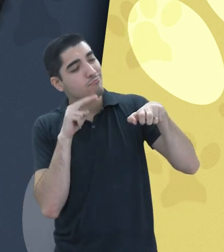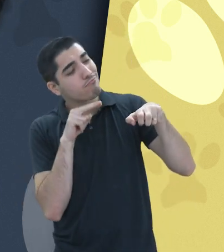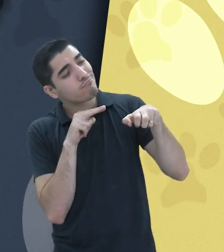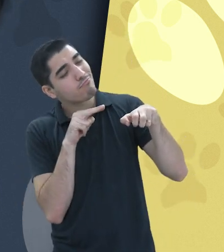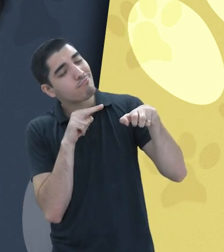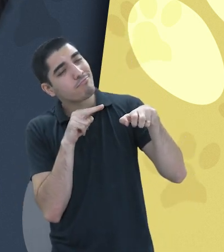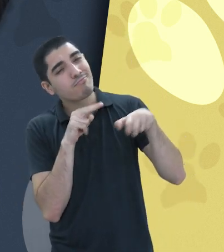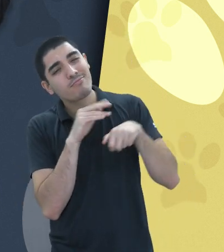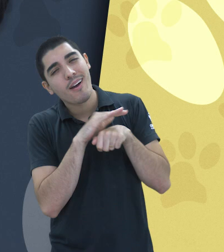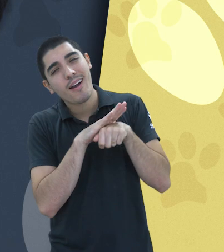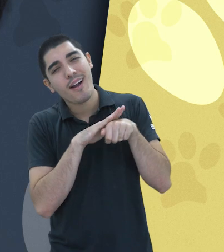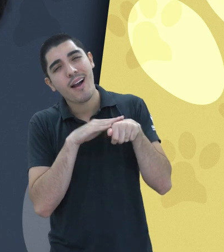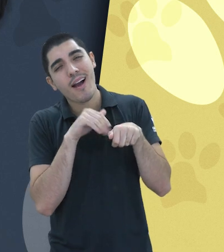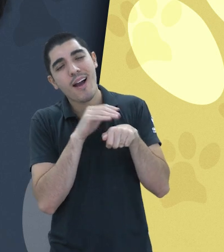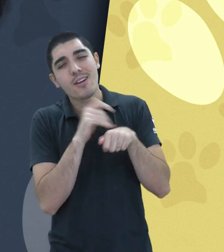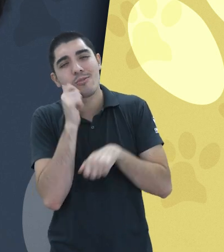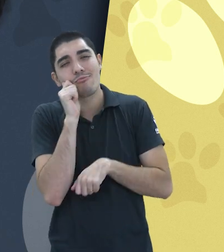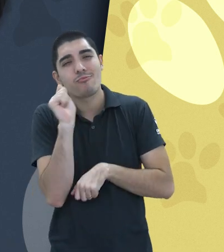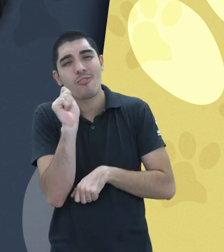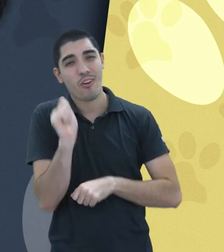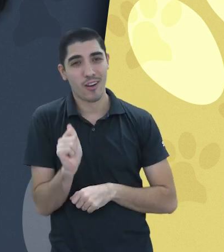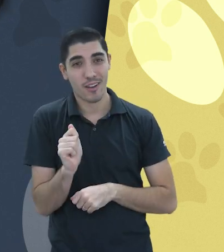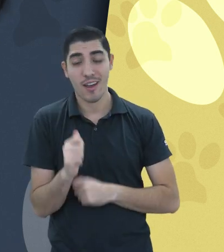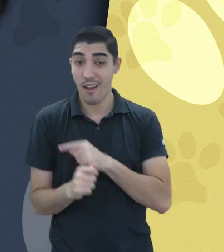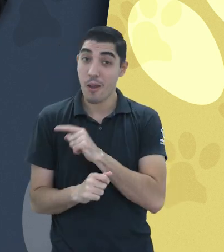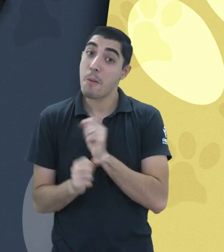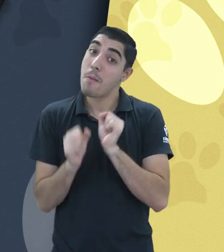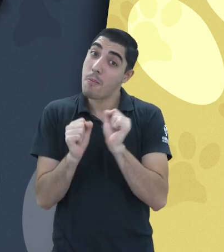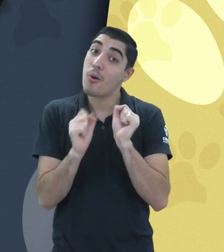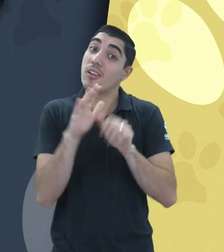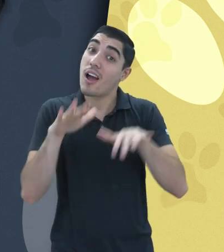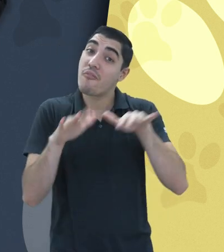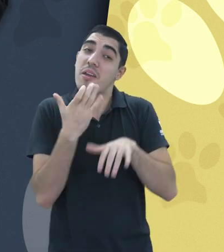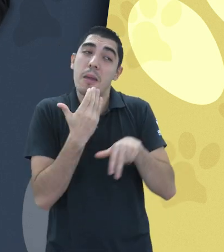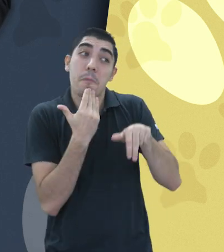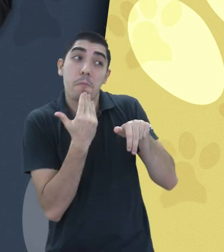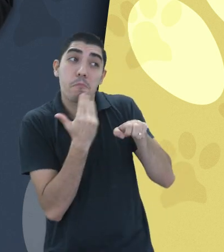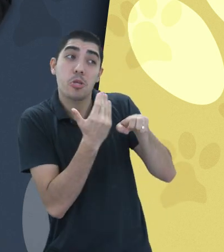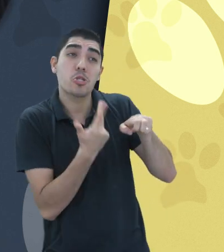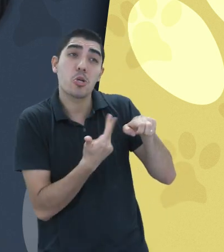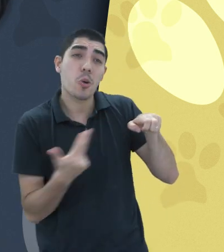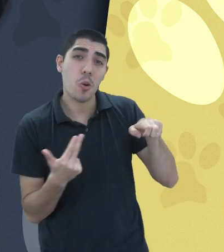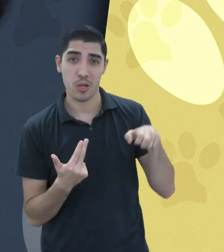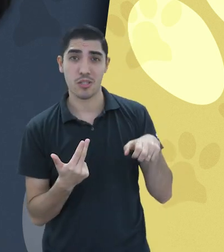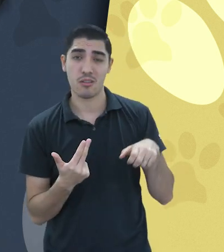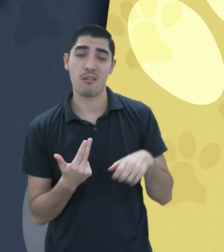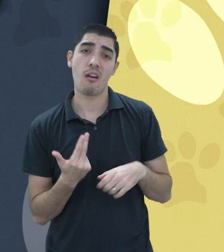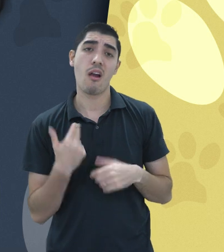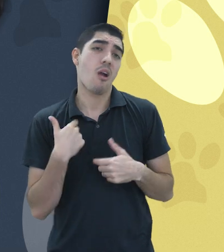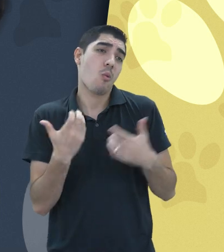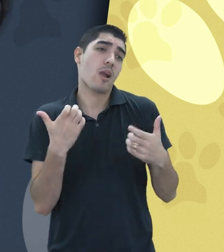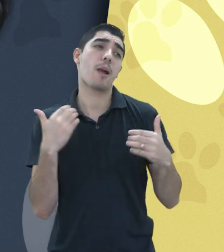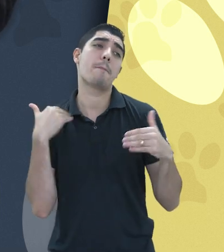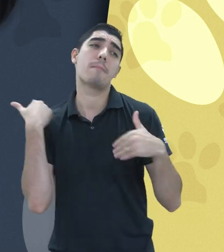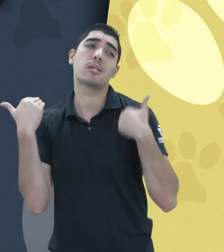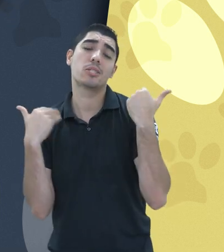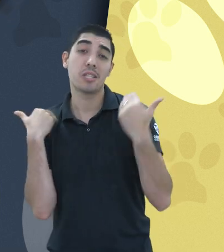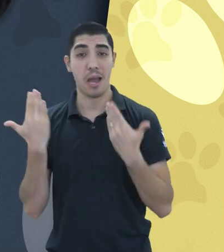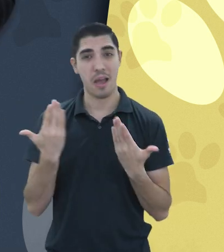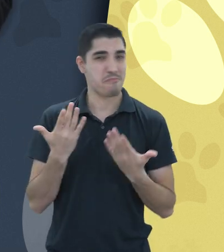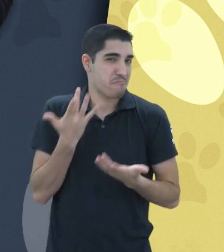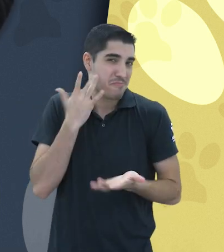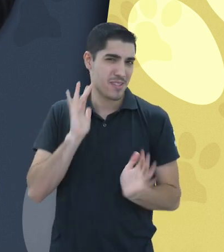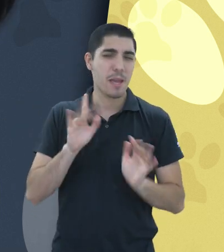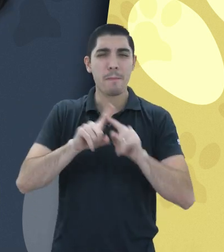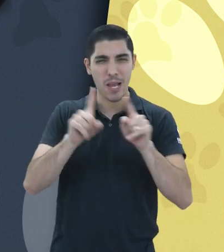dengo. Pode ser que na verdade ele esteja pedindo alguma coisa pra ela, né? Tipo, sei lá, sair pra um passeio. Mas